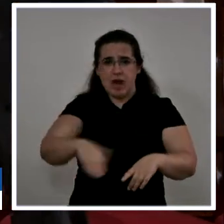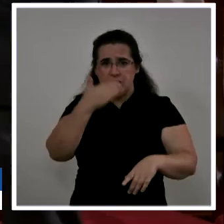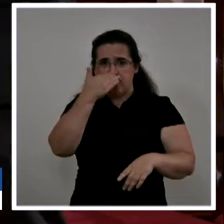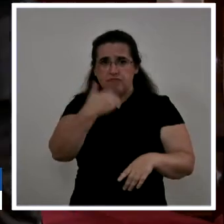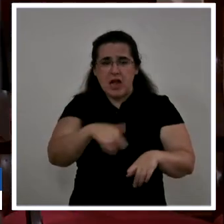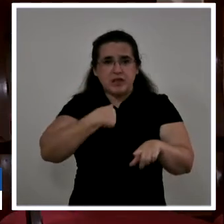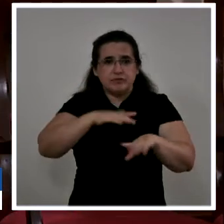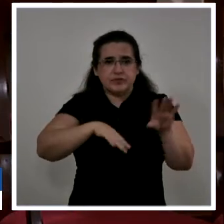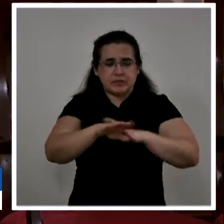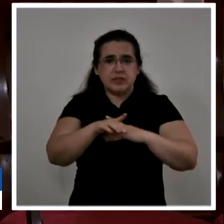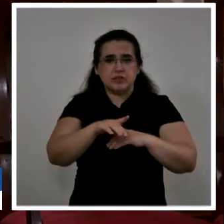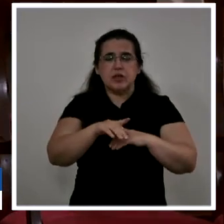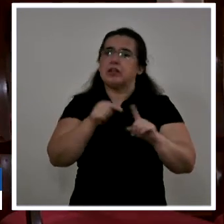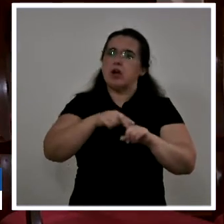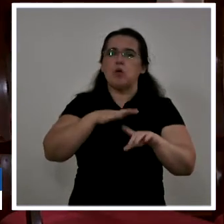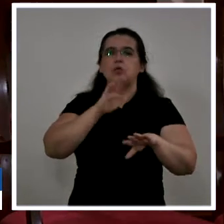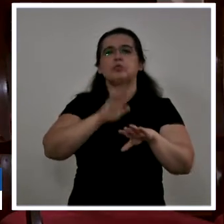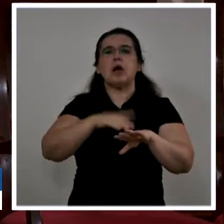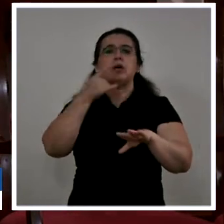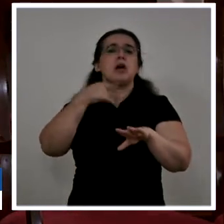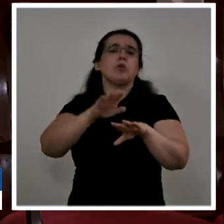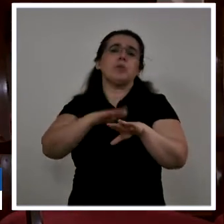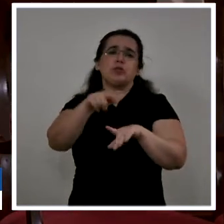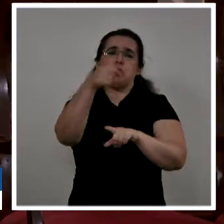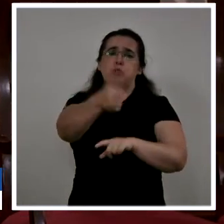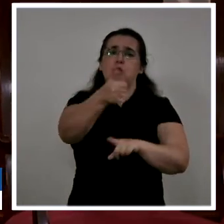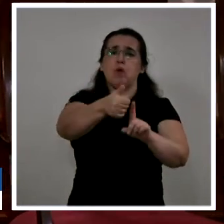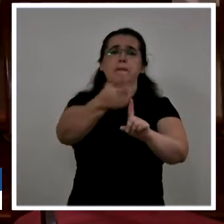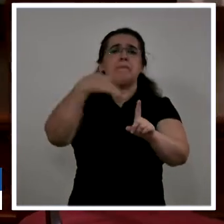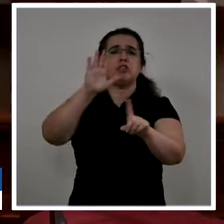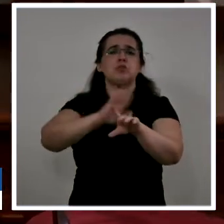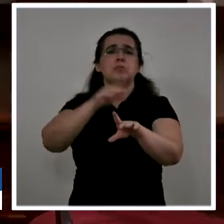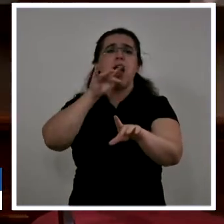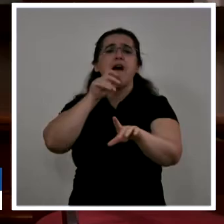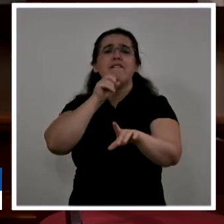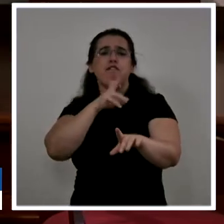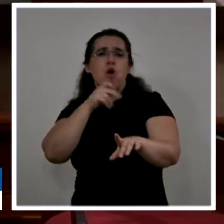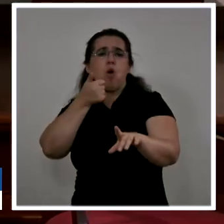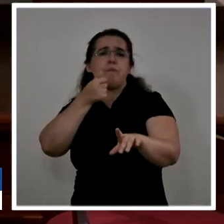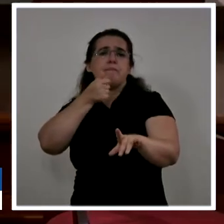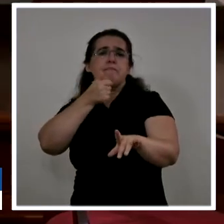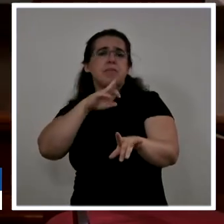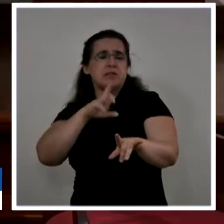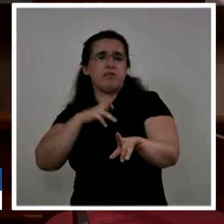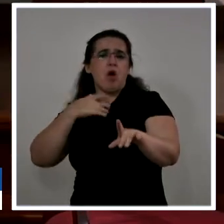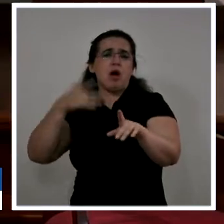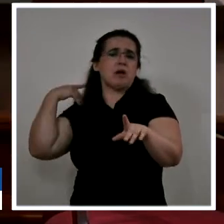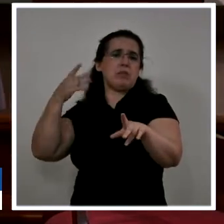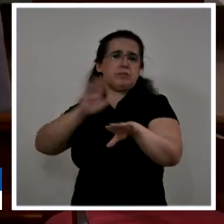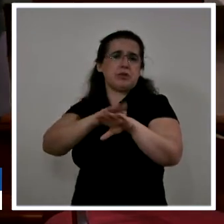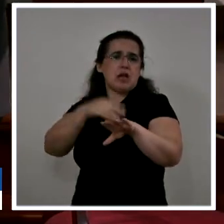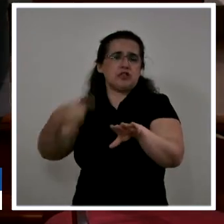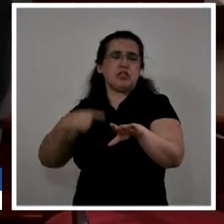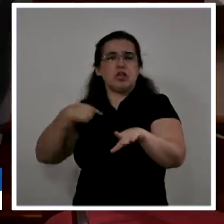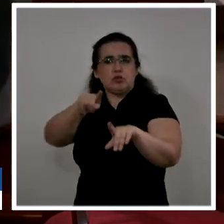fizeram os vossos bisavós. Basically saying, no matter how good you might be, e portanto ele diz, não importa quão bons